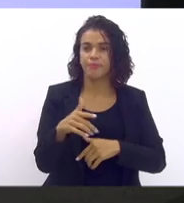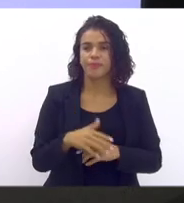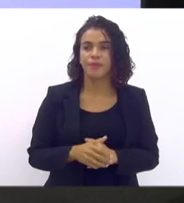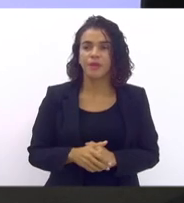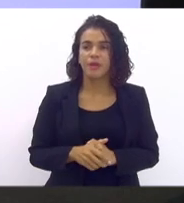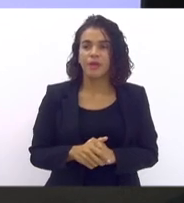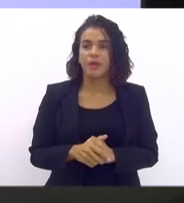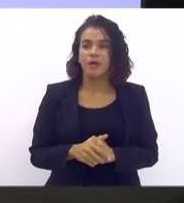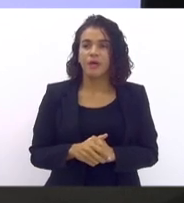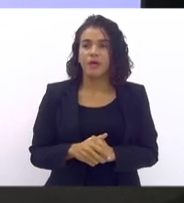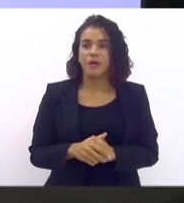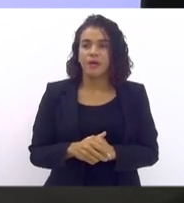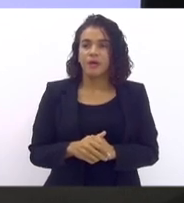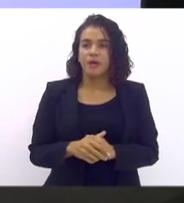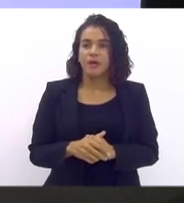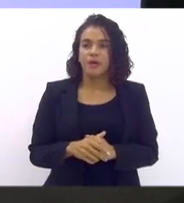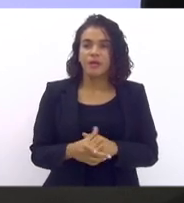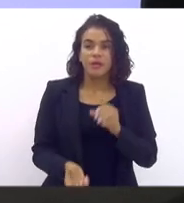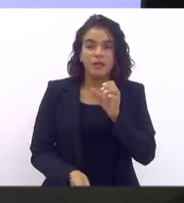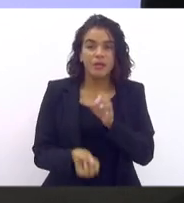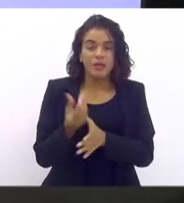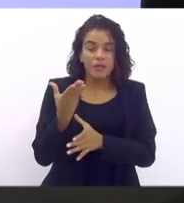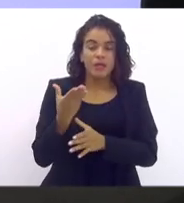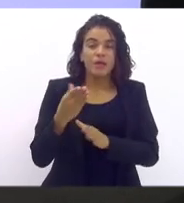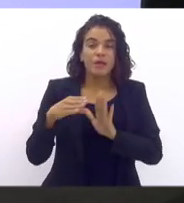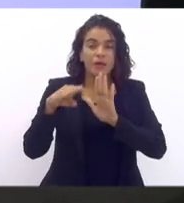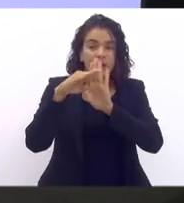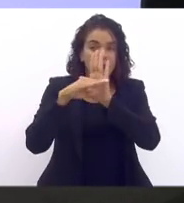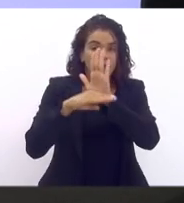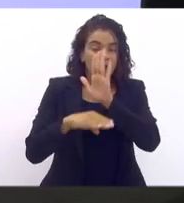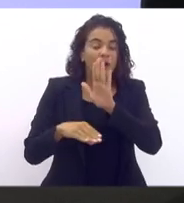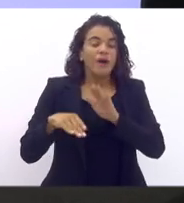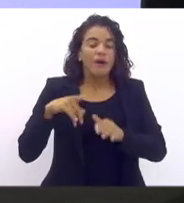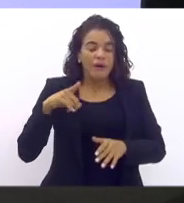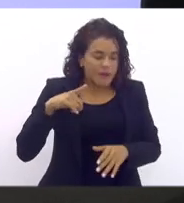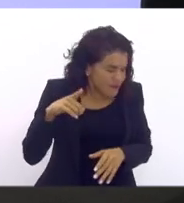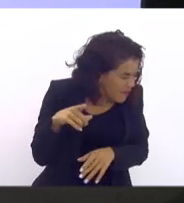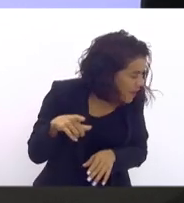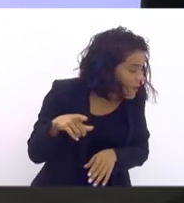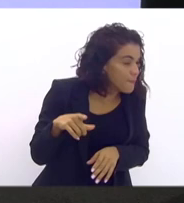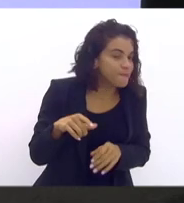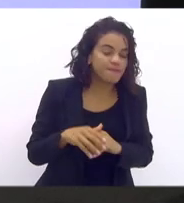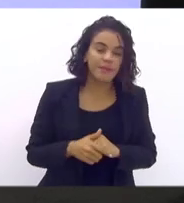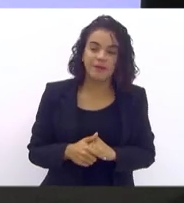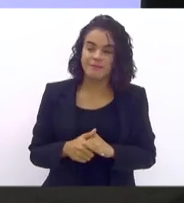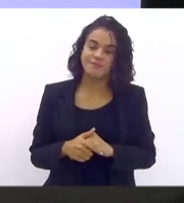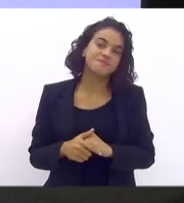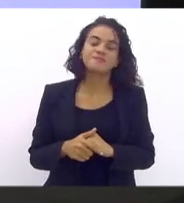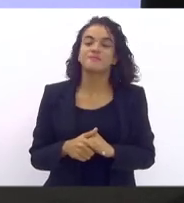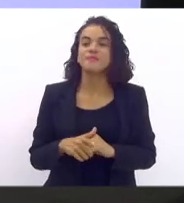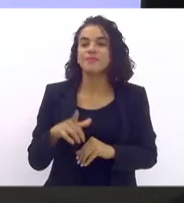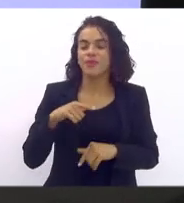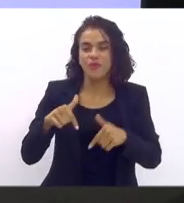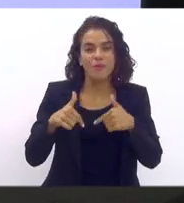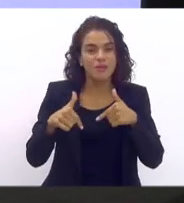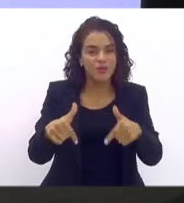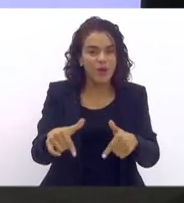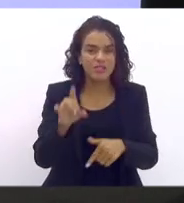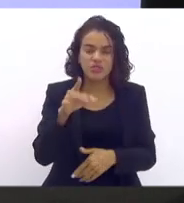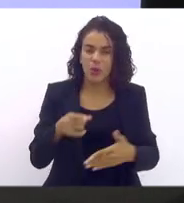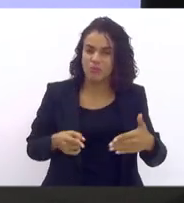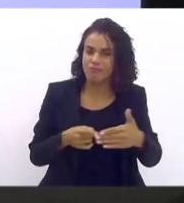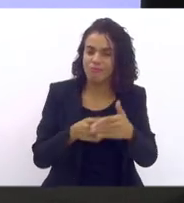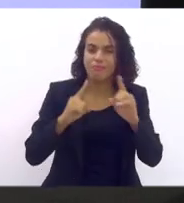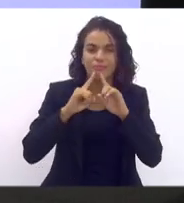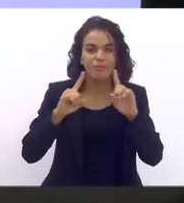Por favor eh criamos esse programa ele programa envolve o monitoramento ou seja não vamos atuar mais só com denúncia